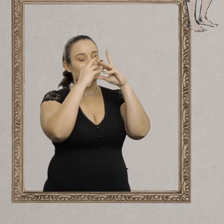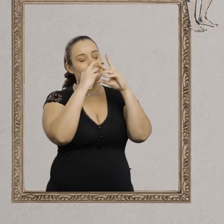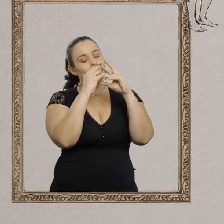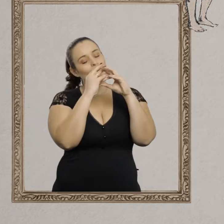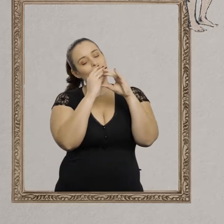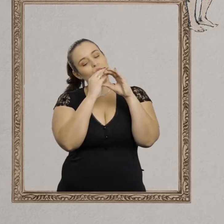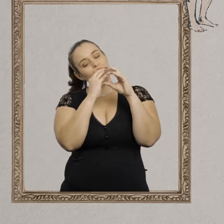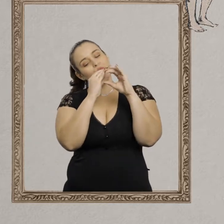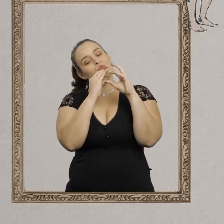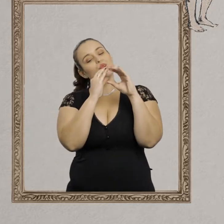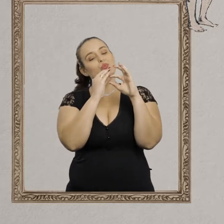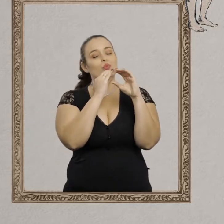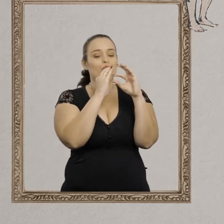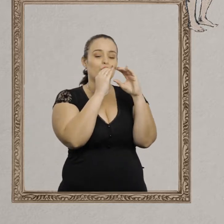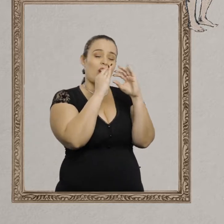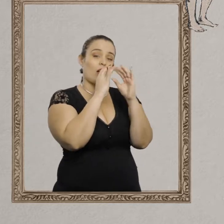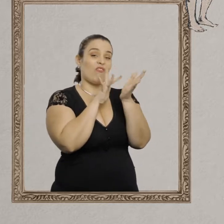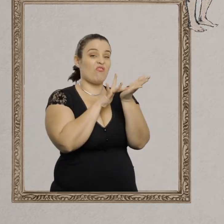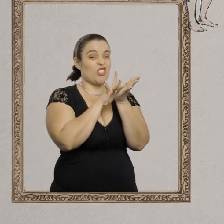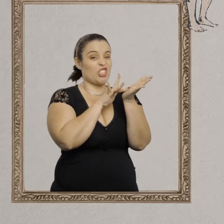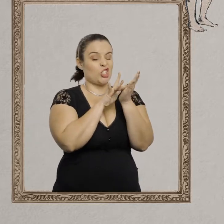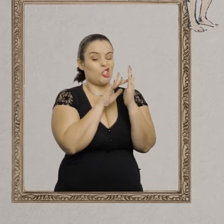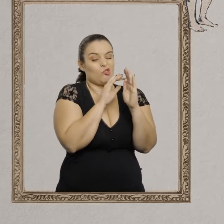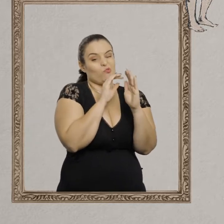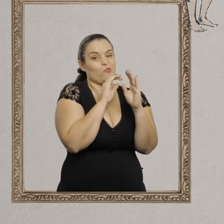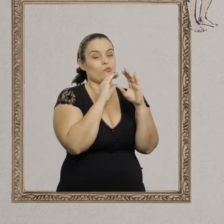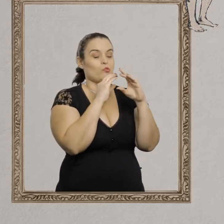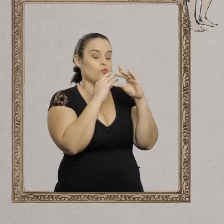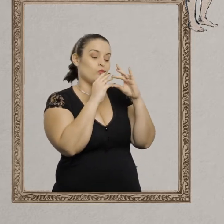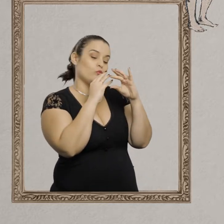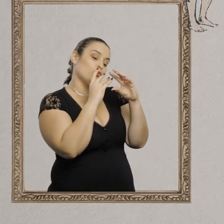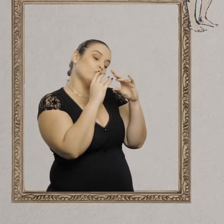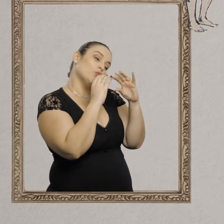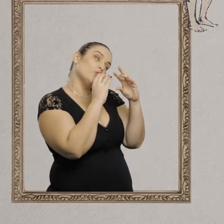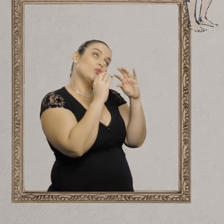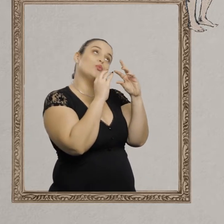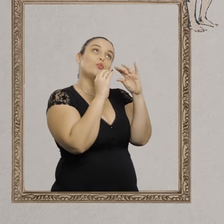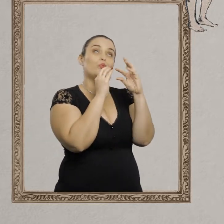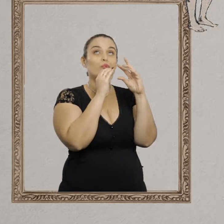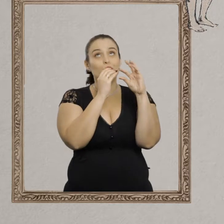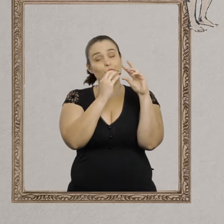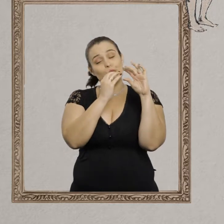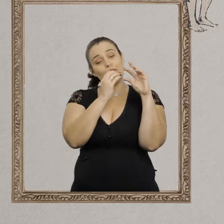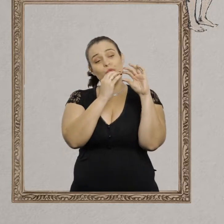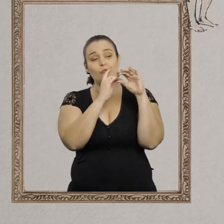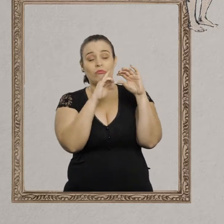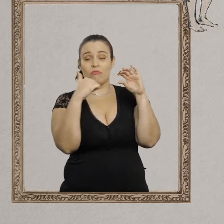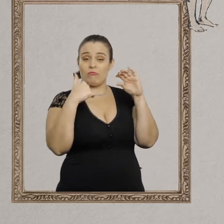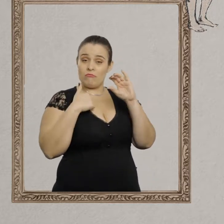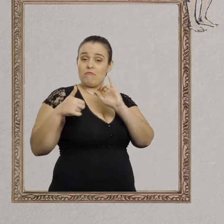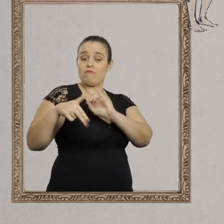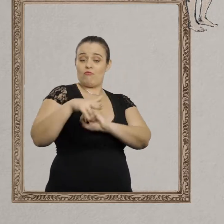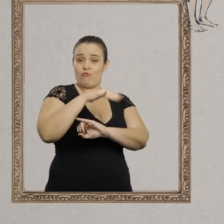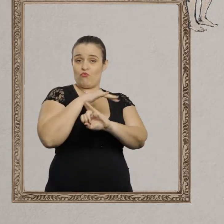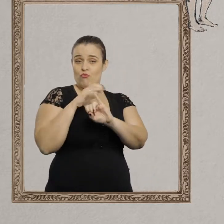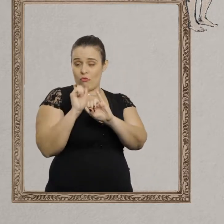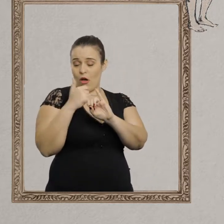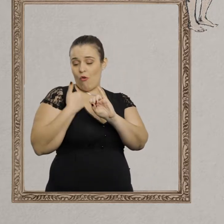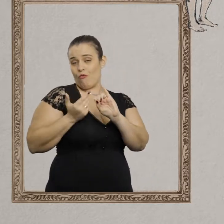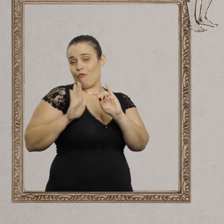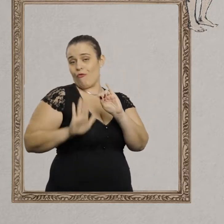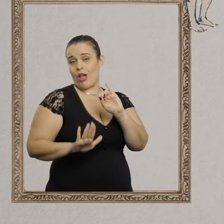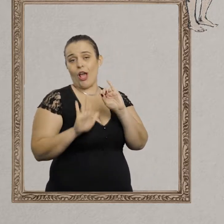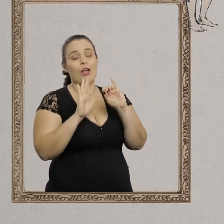começou a tocar. Ele estava fingindo que não estava chateado. Peter disse para Wendy que iria ficar na Terra do